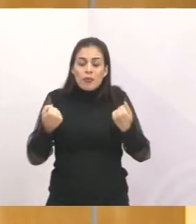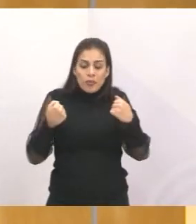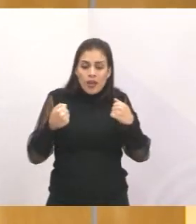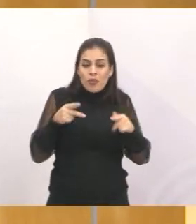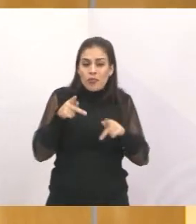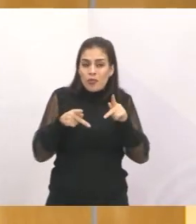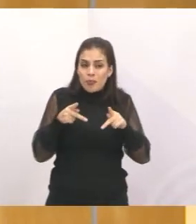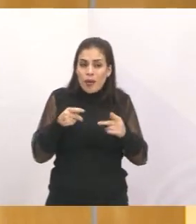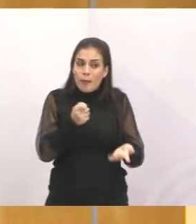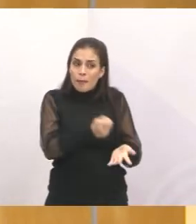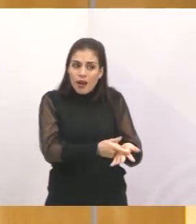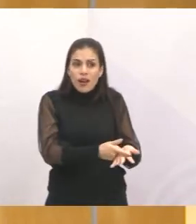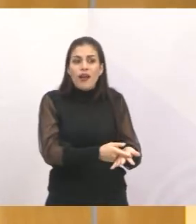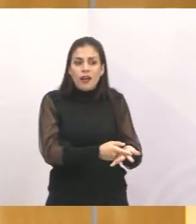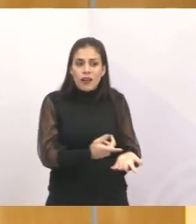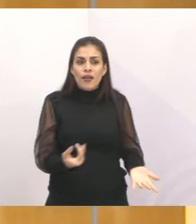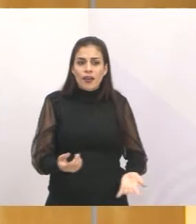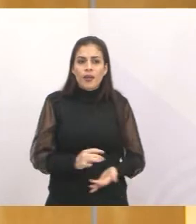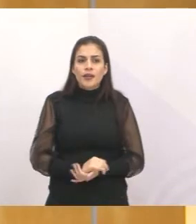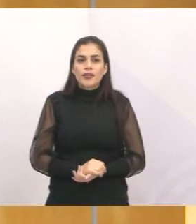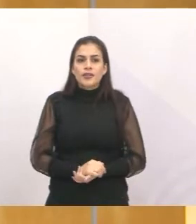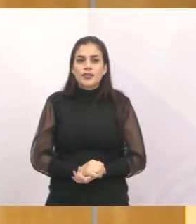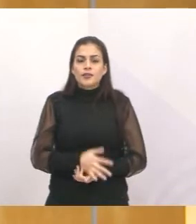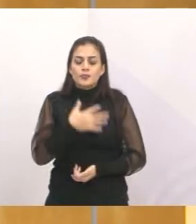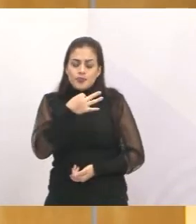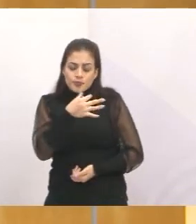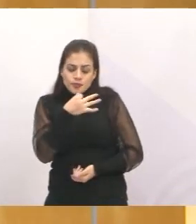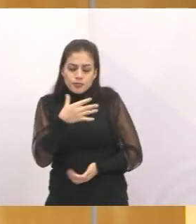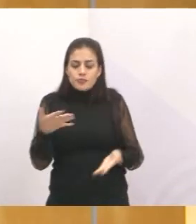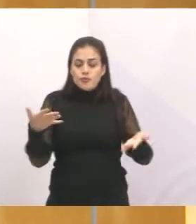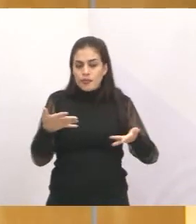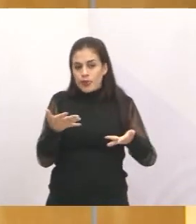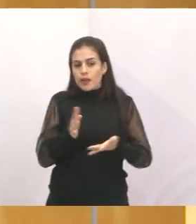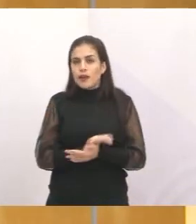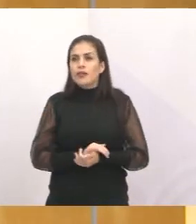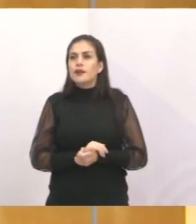essas considerações que eu faço nesse momento,